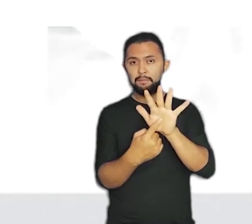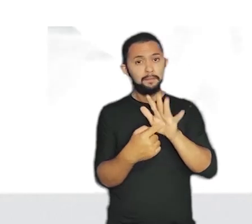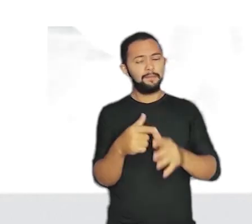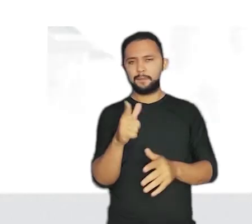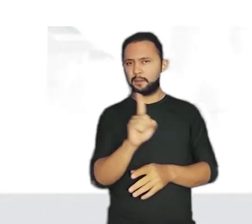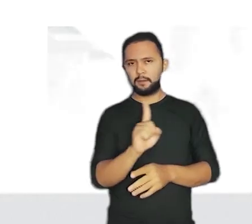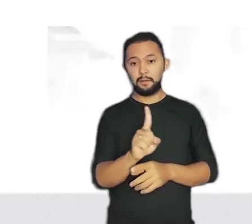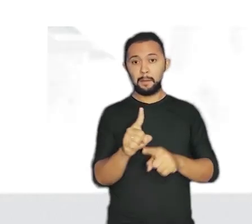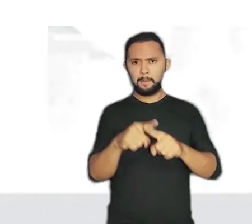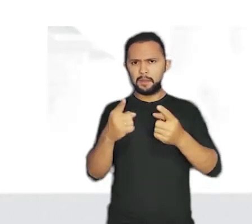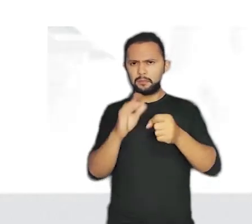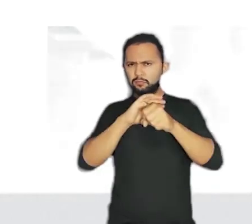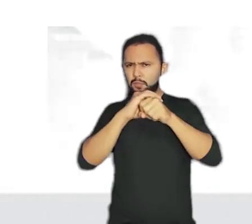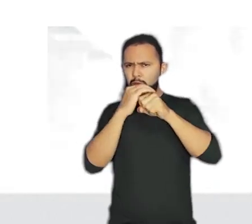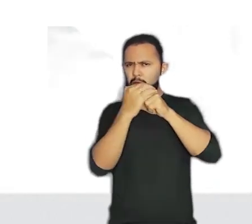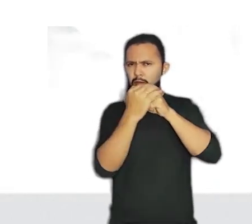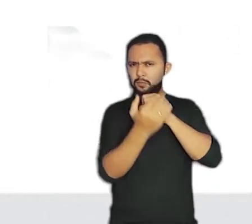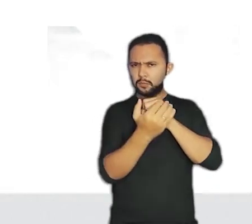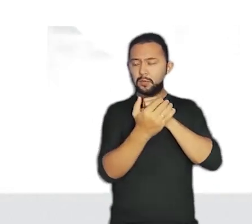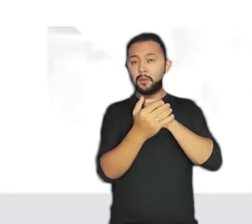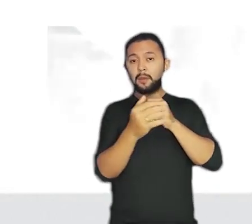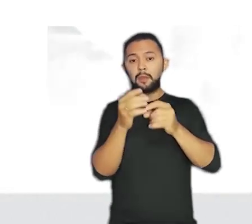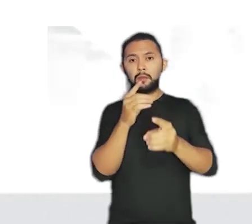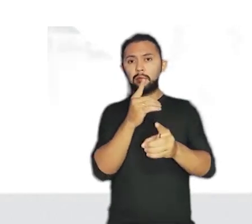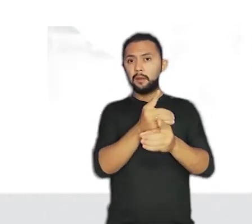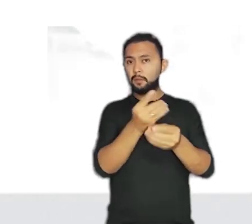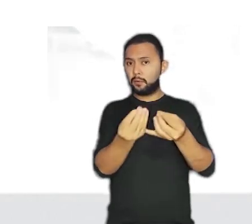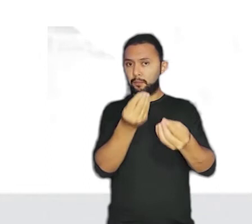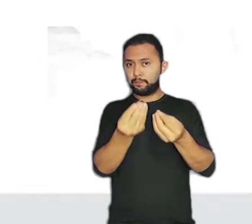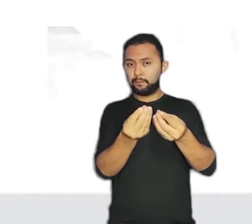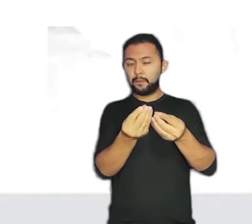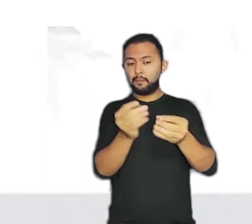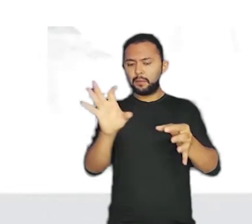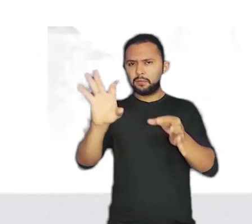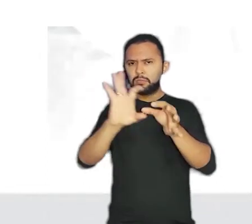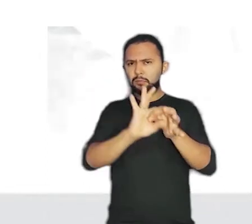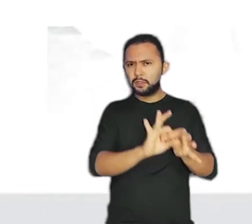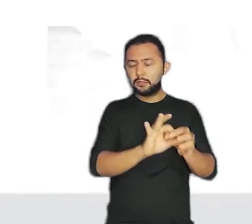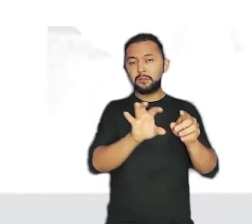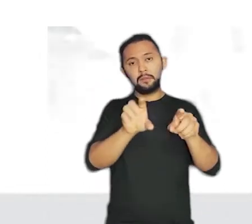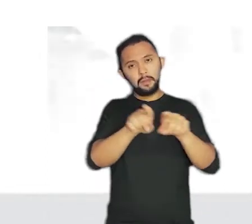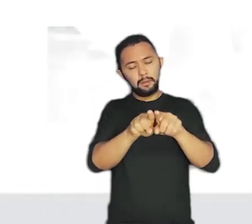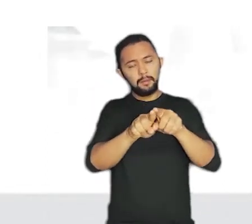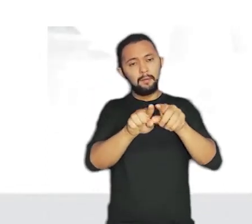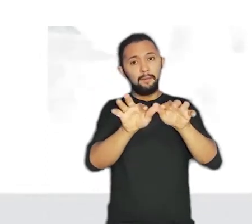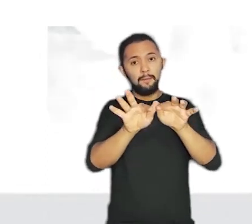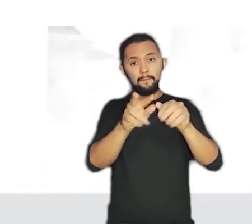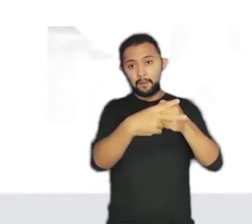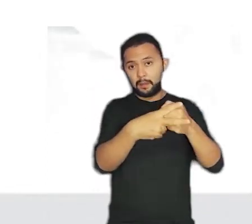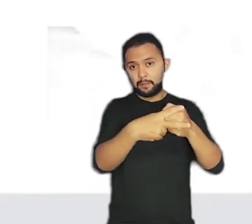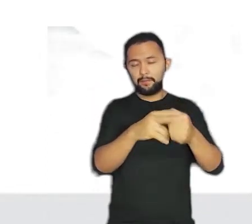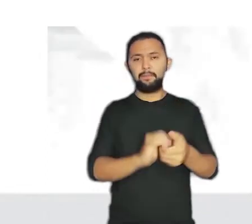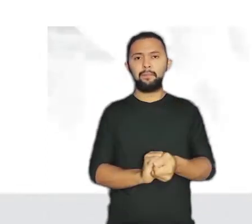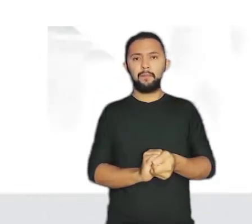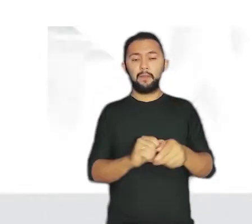né, de forma escrita dentro da oração, mas a gente pode identificar pelo contexto ou pela terminação verbal. Tem o